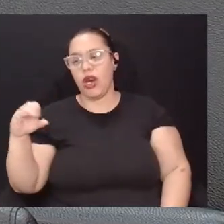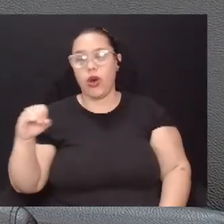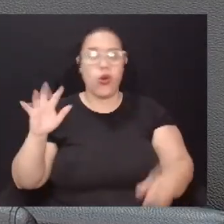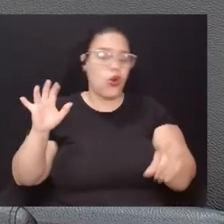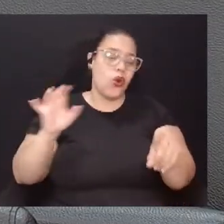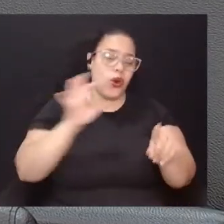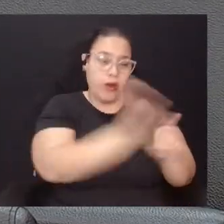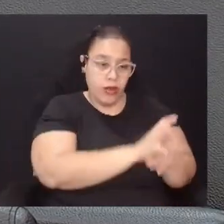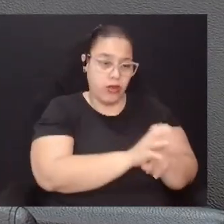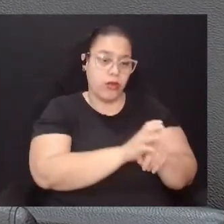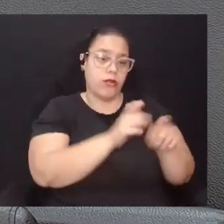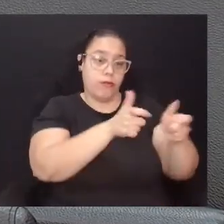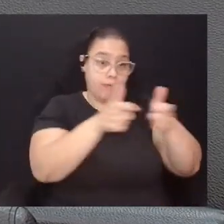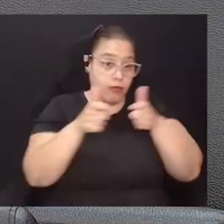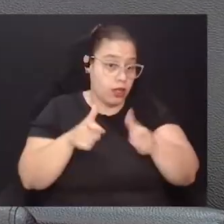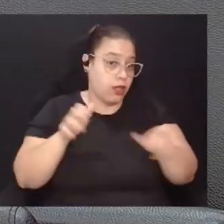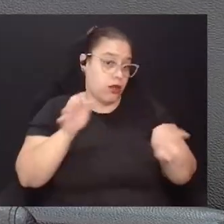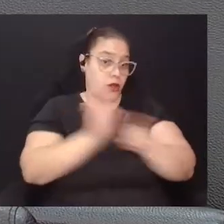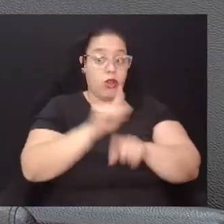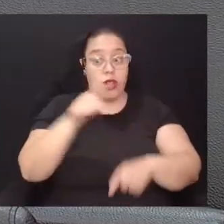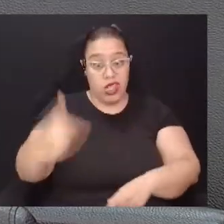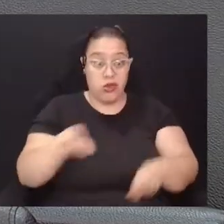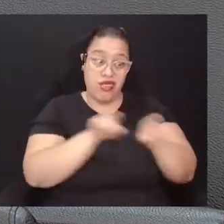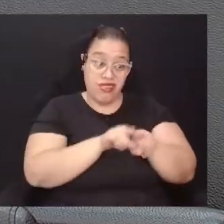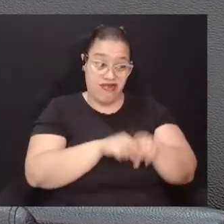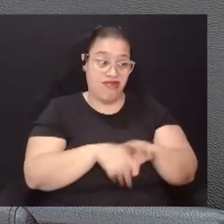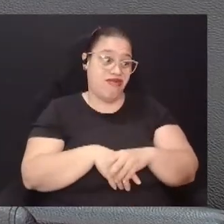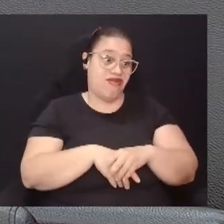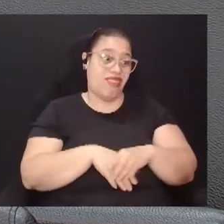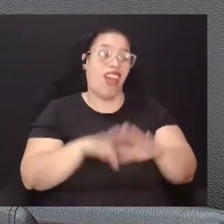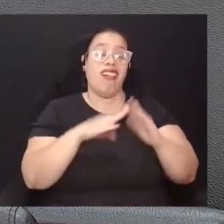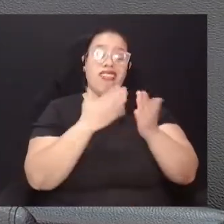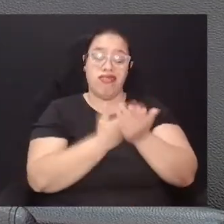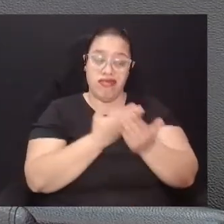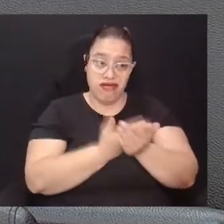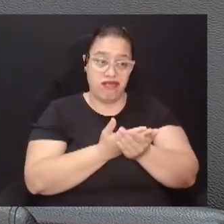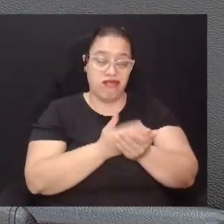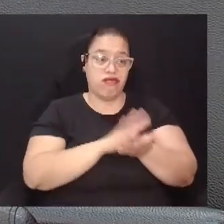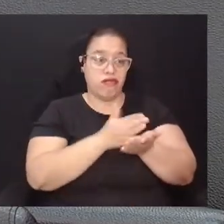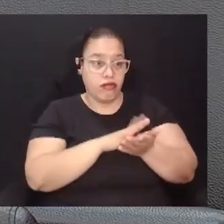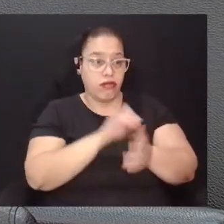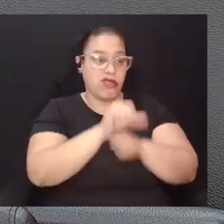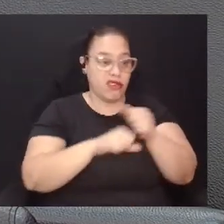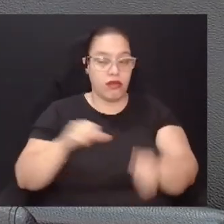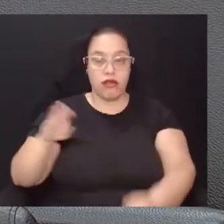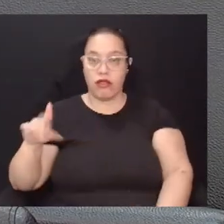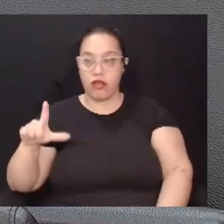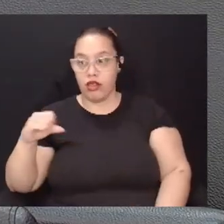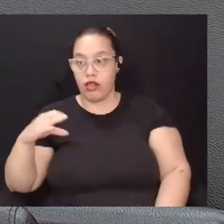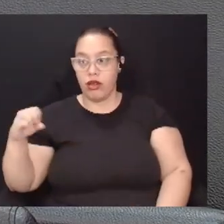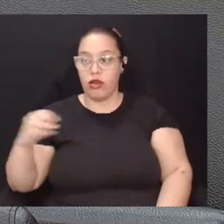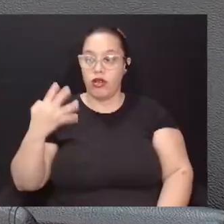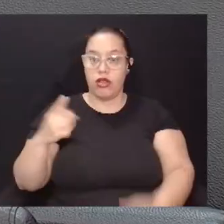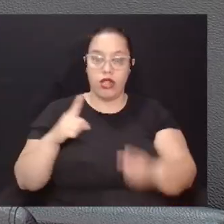processo de perseguição, então tem alguns blocos que eles são mais perseguidos do que outros também. As escolas, né, que agora se transformaram em blocos, que são